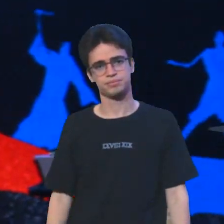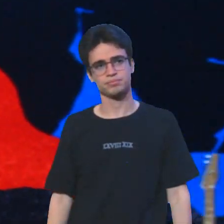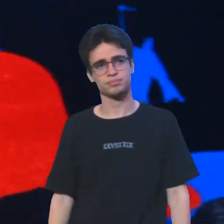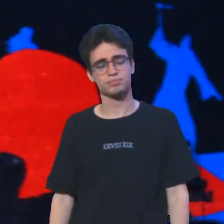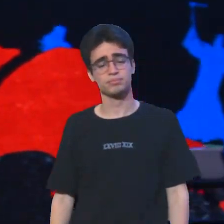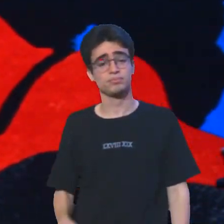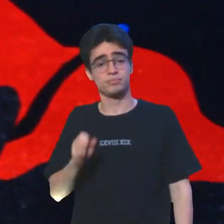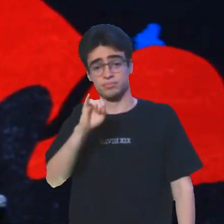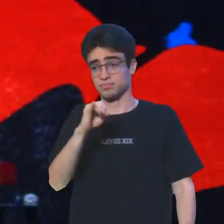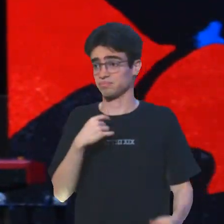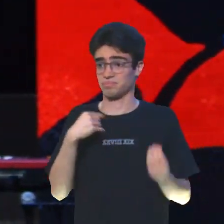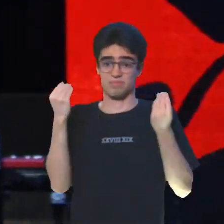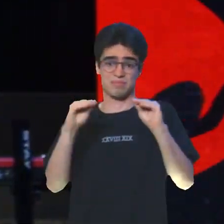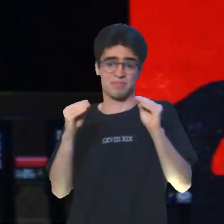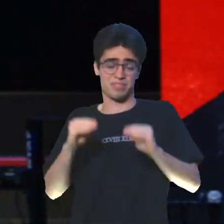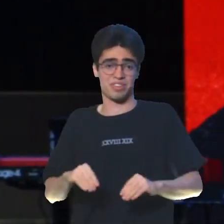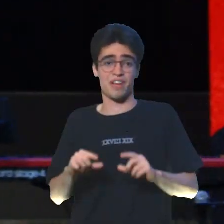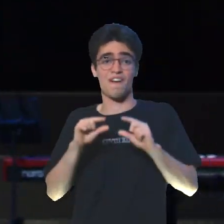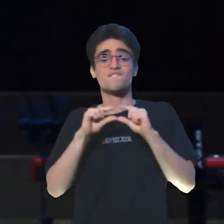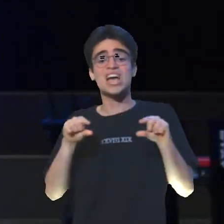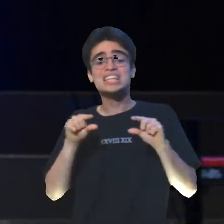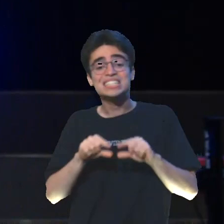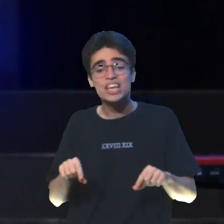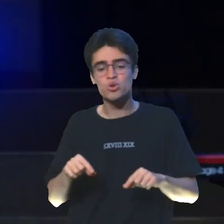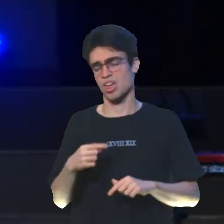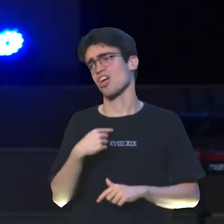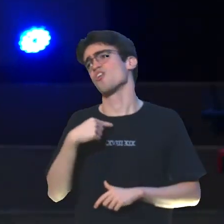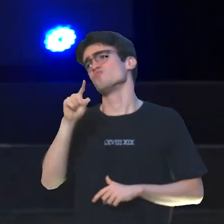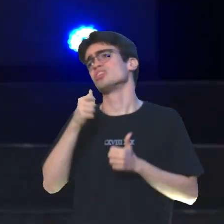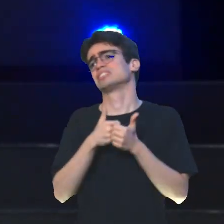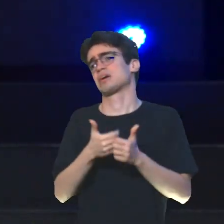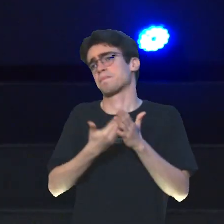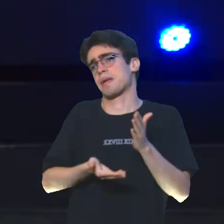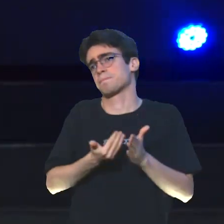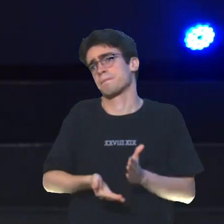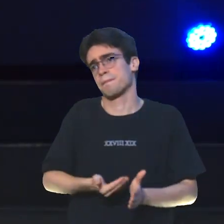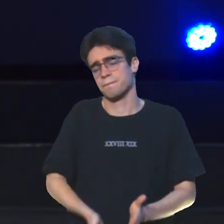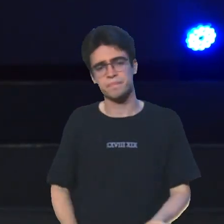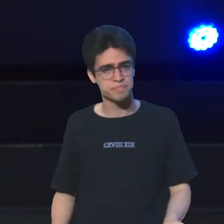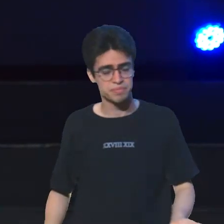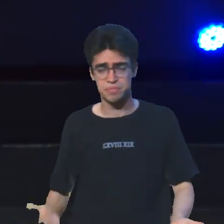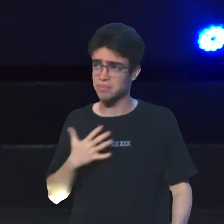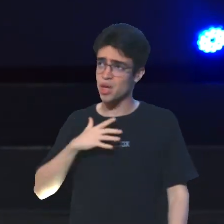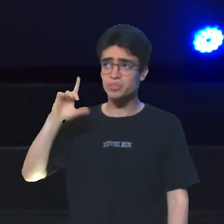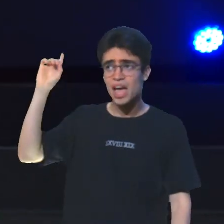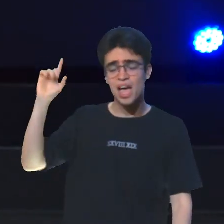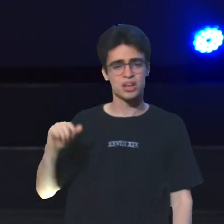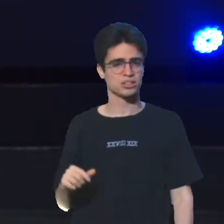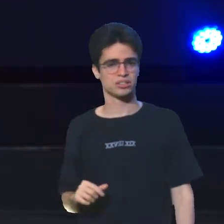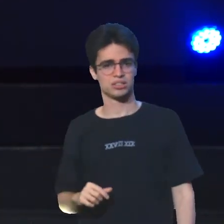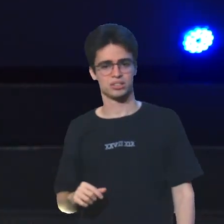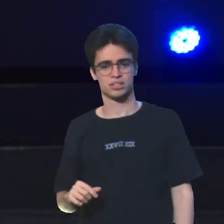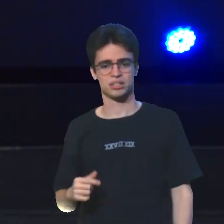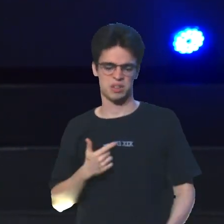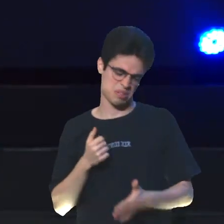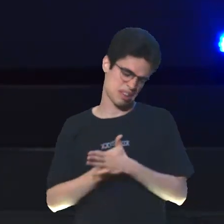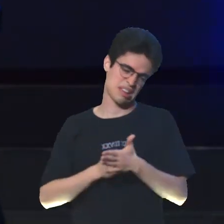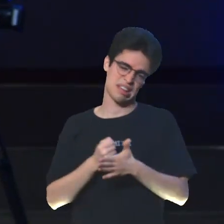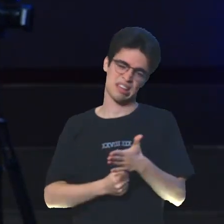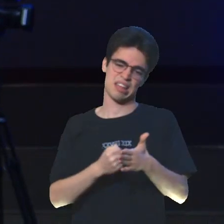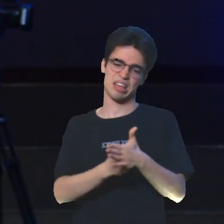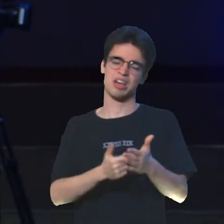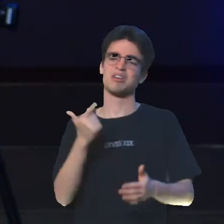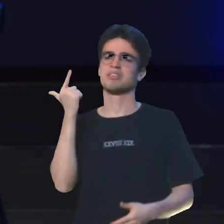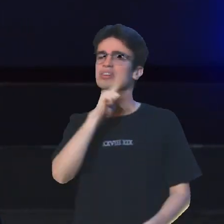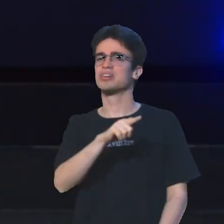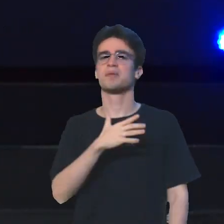Se eu começar a postar versículo, eu vou perder seguidores. Deus o livre. Batalhei muito para conseguir aqui